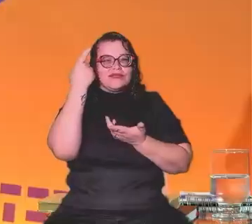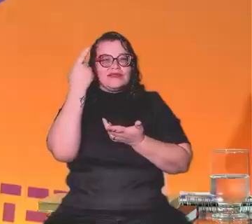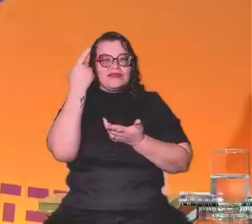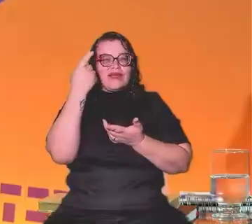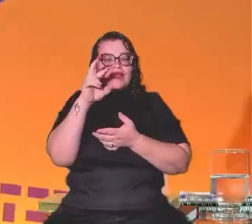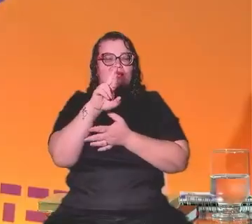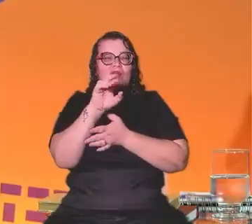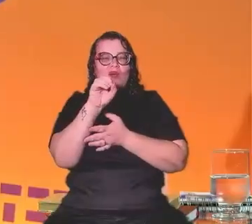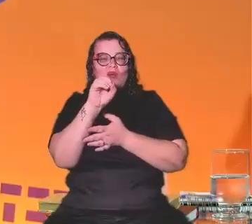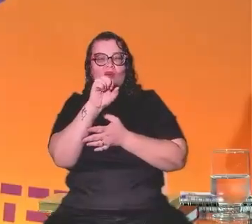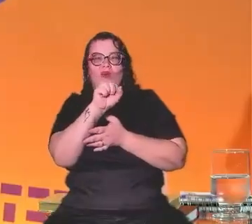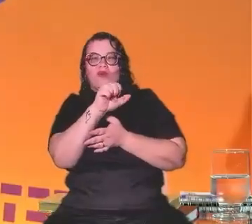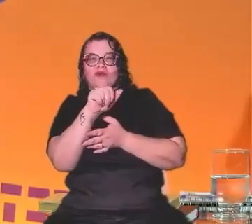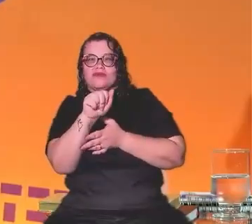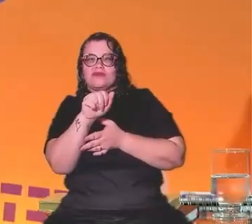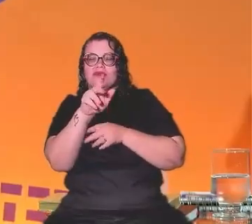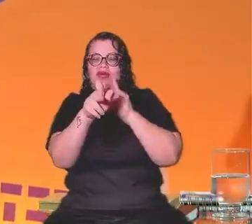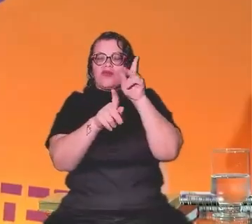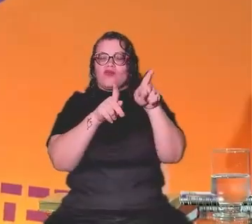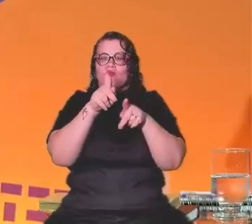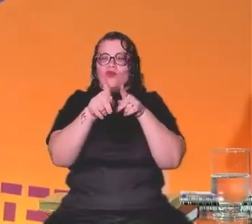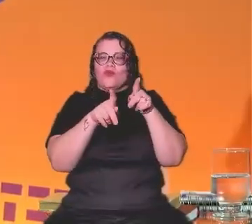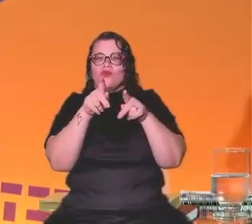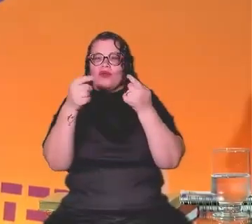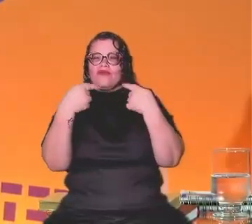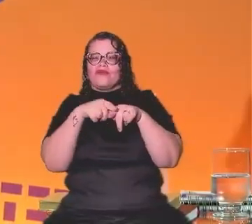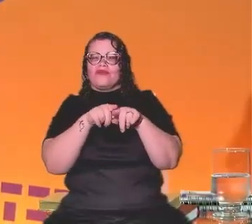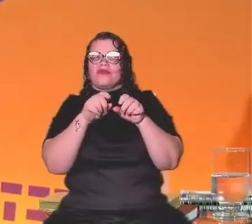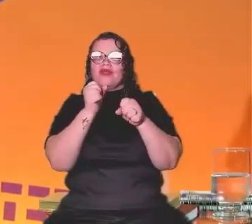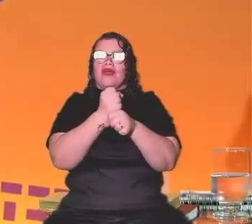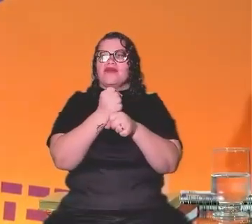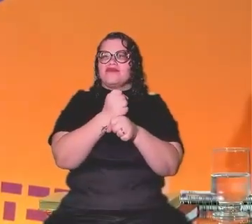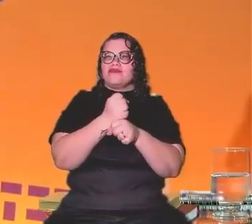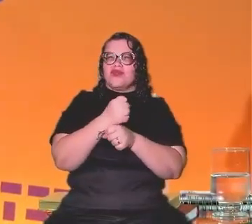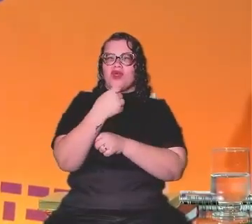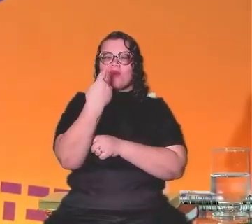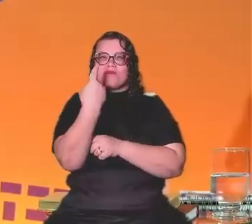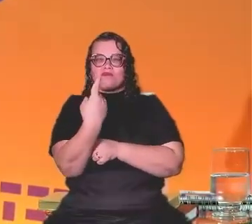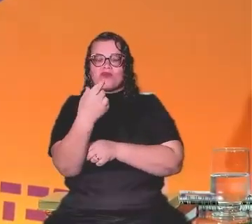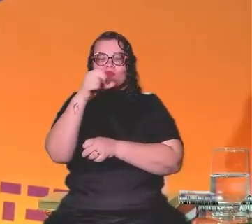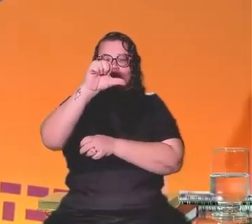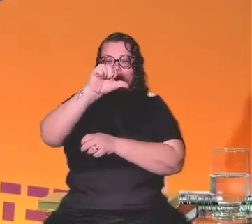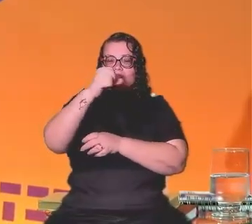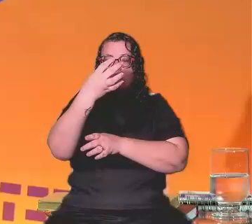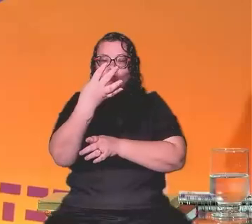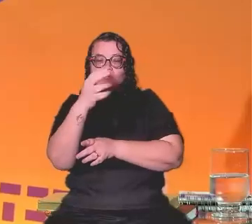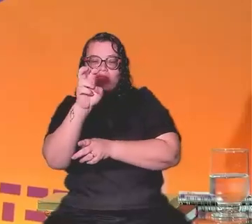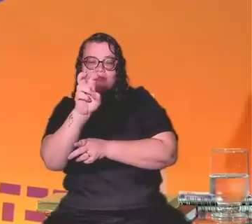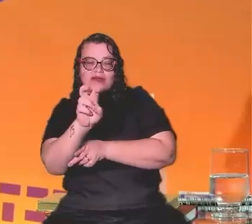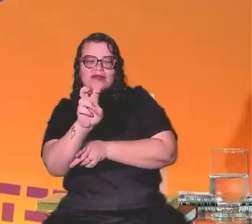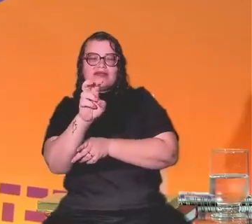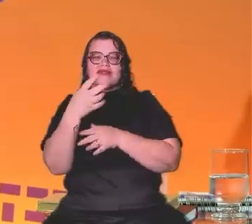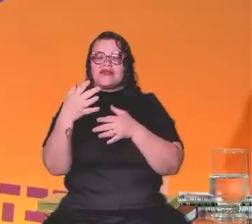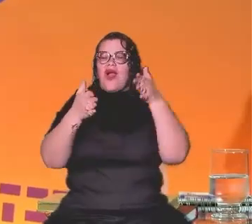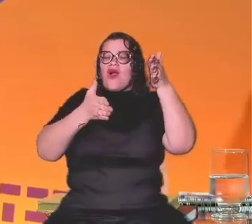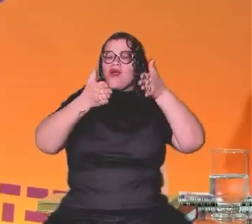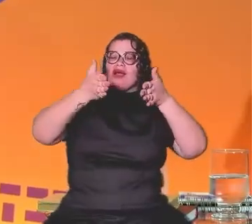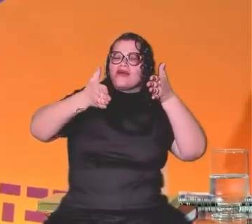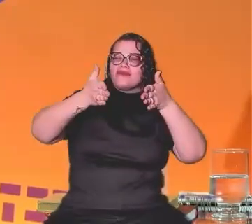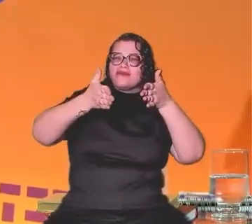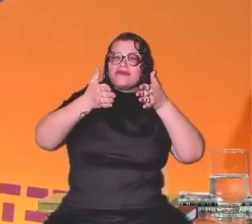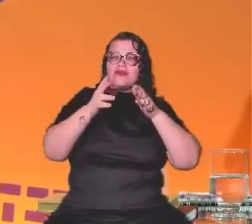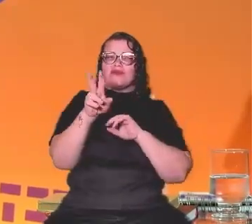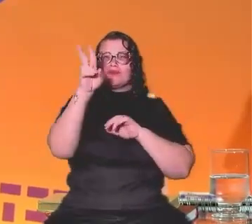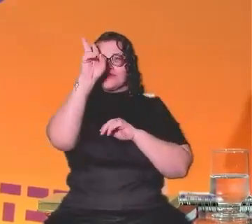Povo, ela é uma obra de 1945 e de um momento que a gente